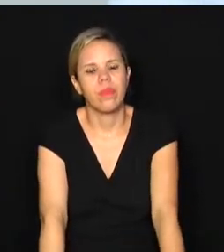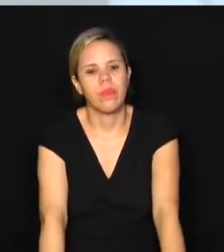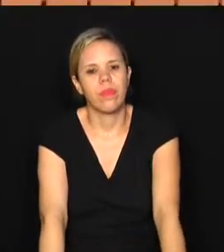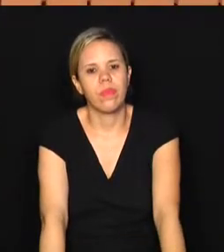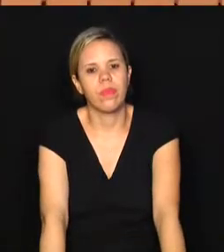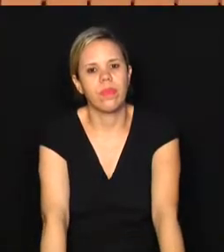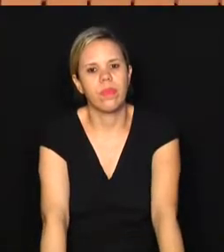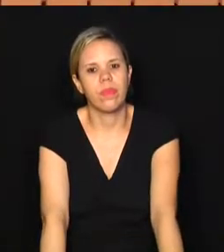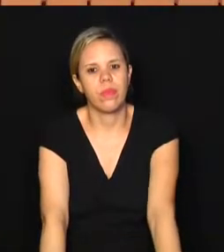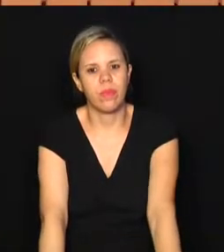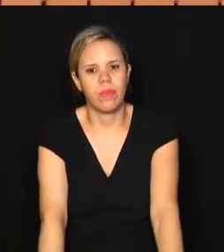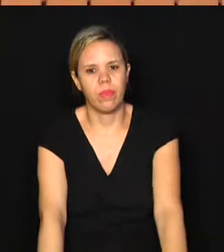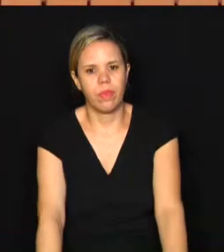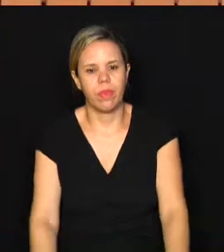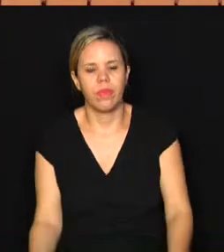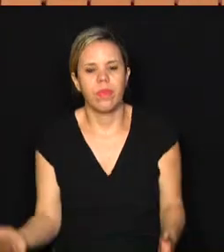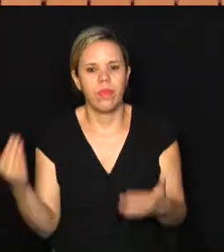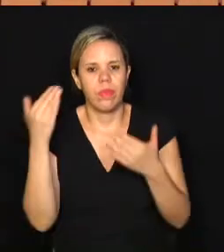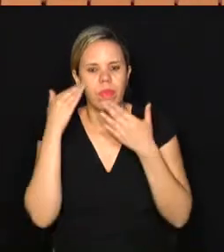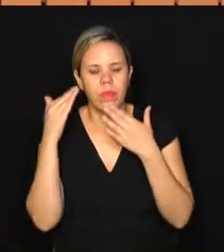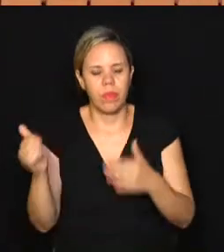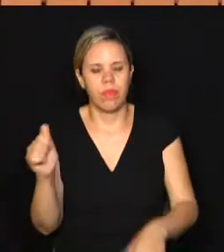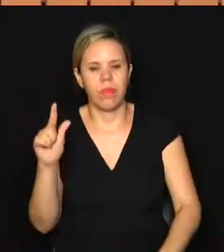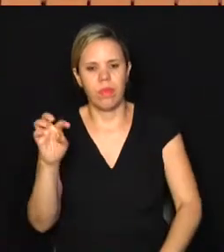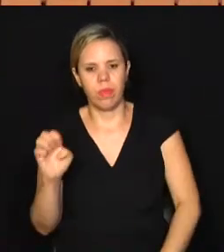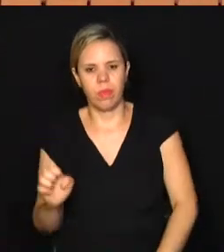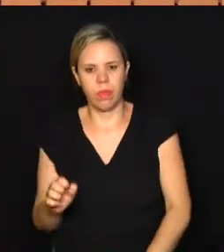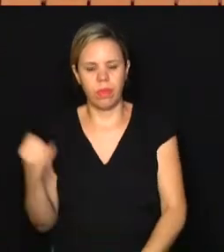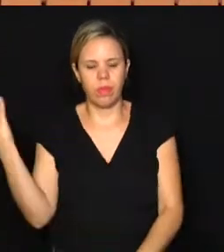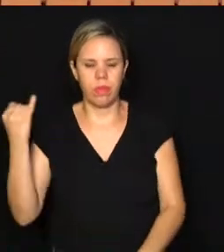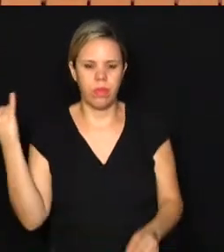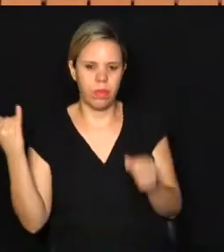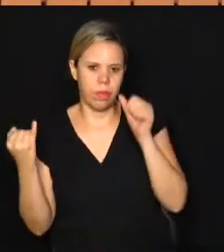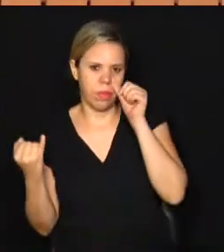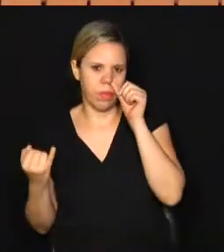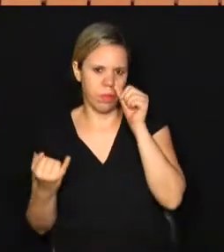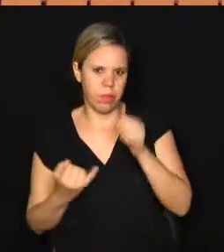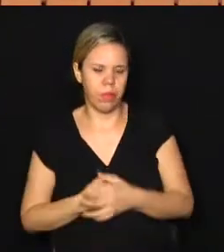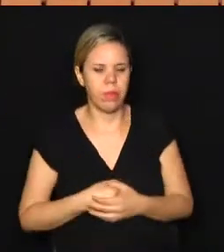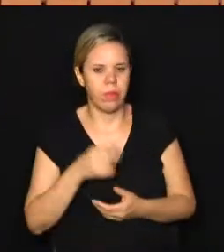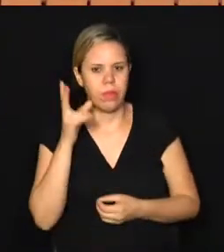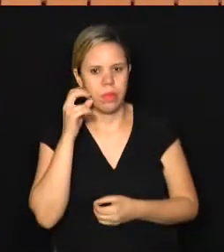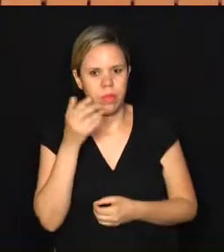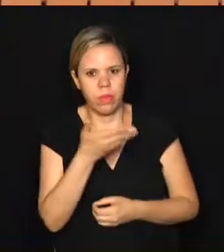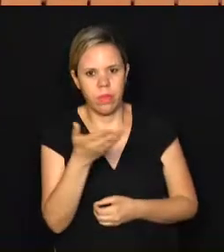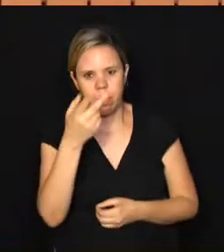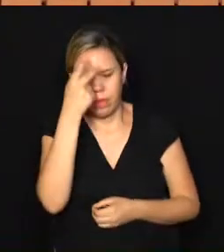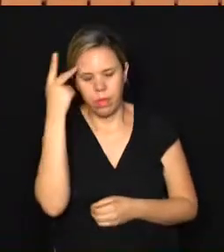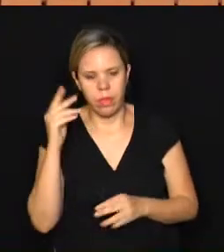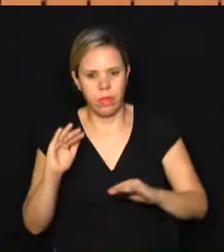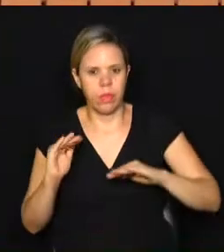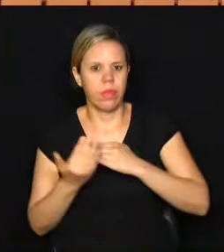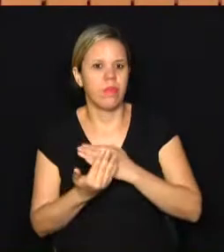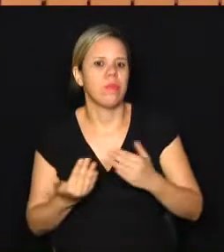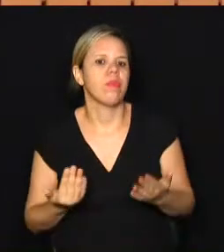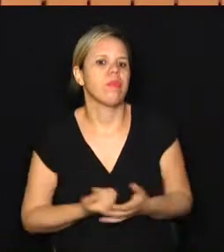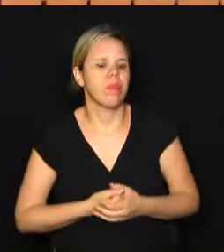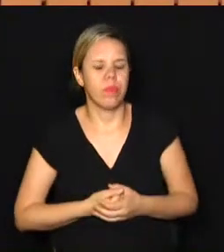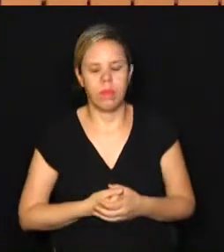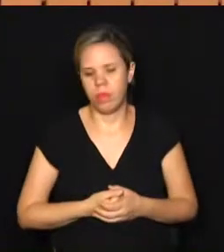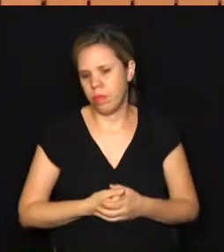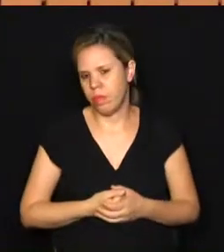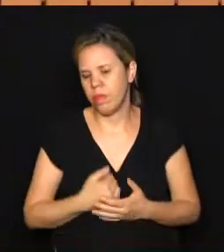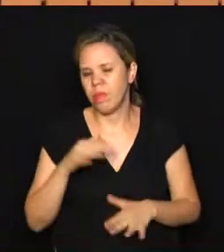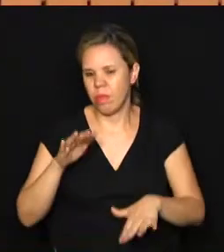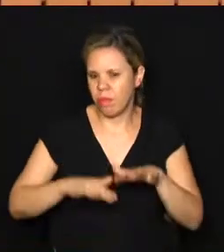Obrigada, Alexandre. É muito importante ouvir os moradores, porque muitas